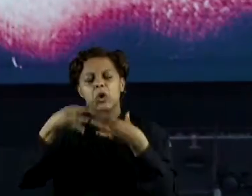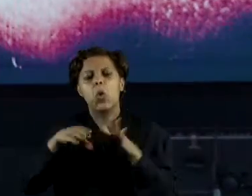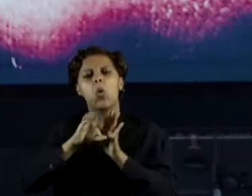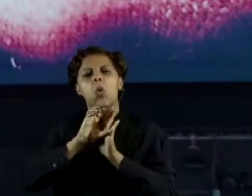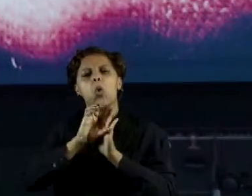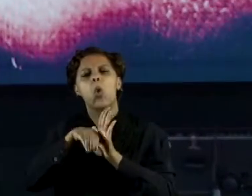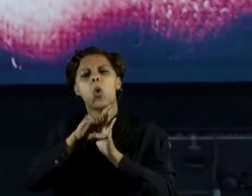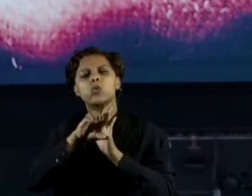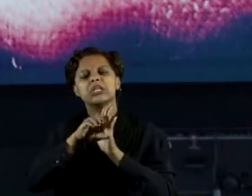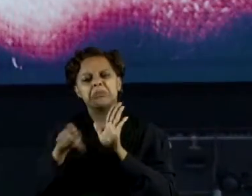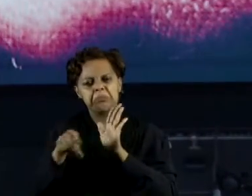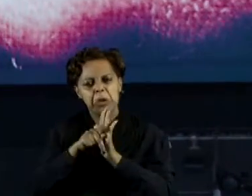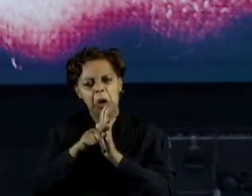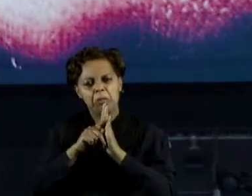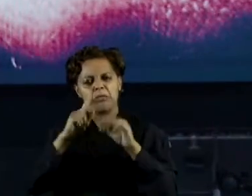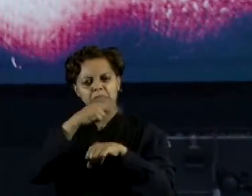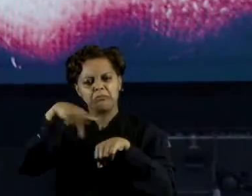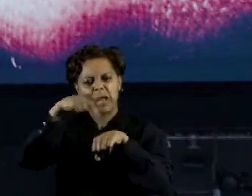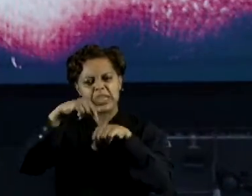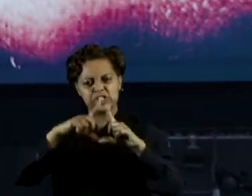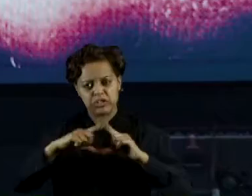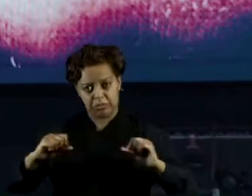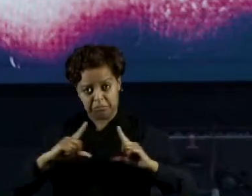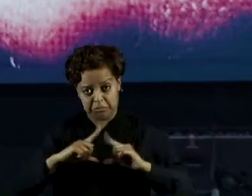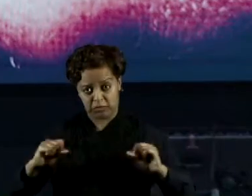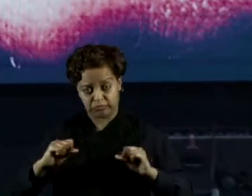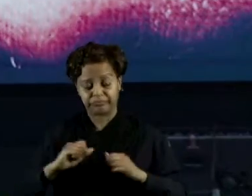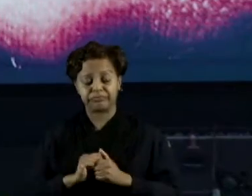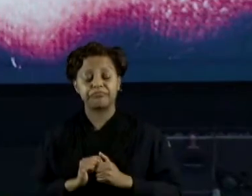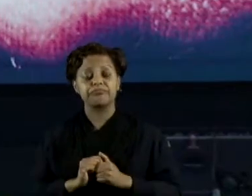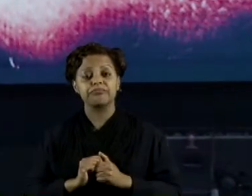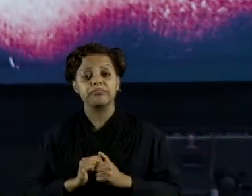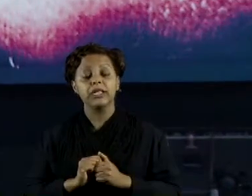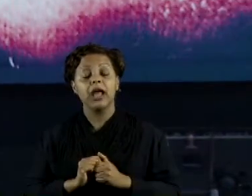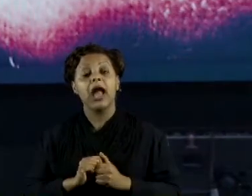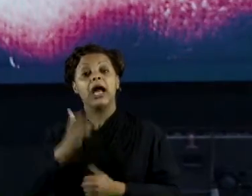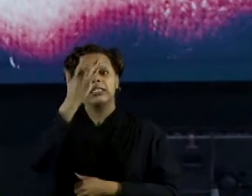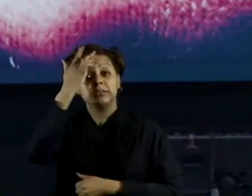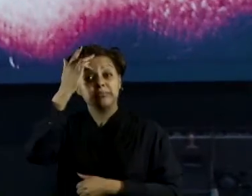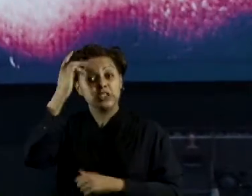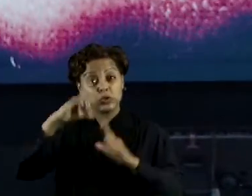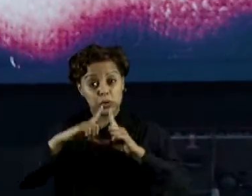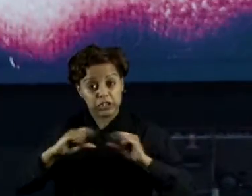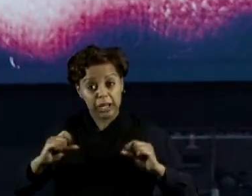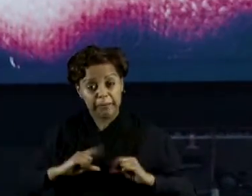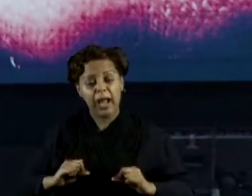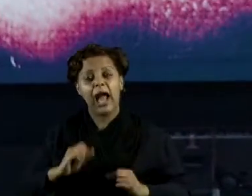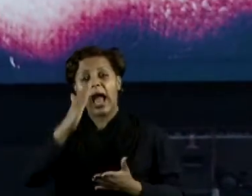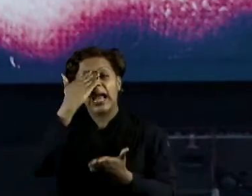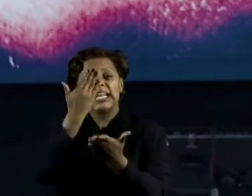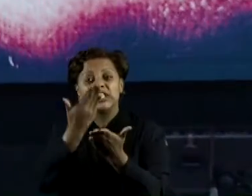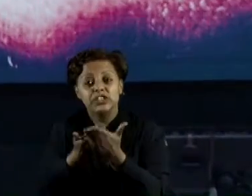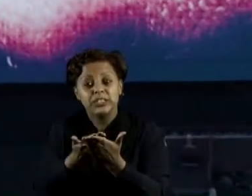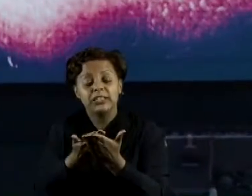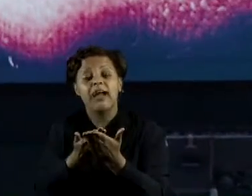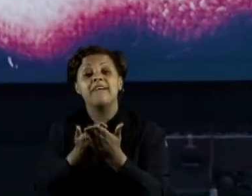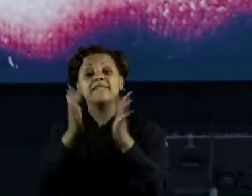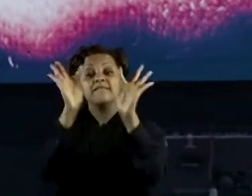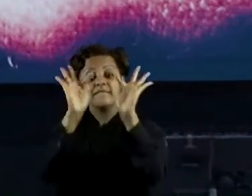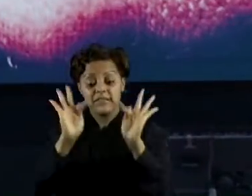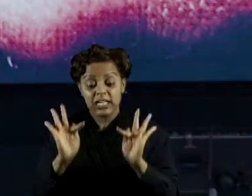interessante. Os japoneses acreditam que a felicidade se dá quando você encontra o